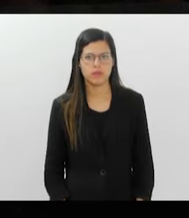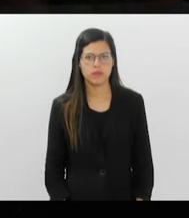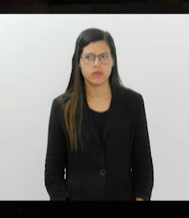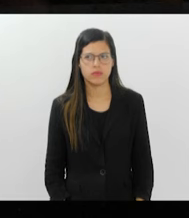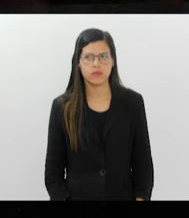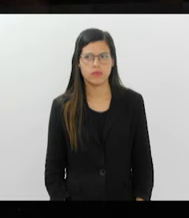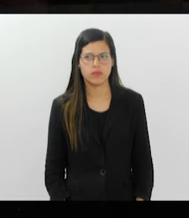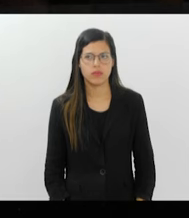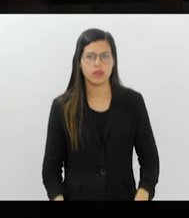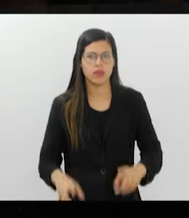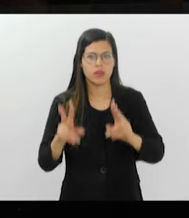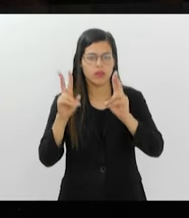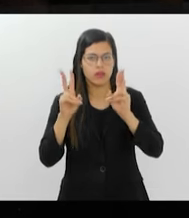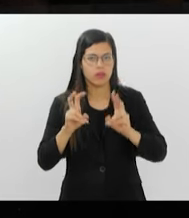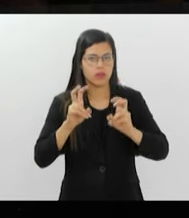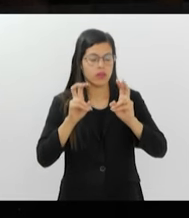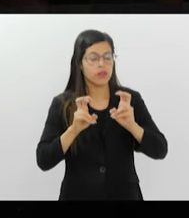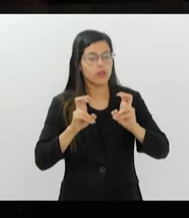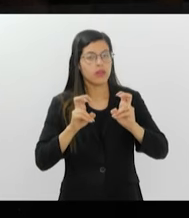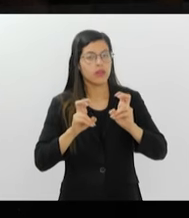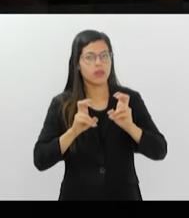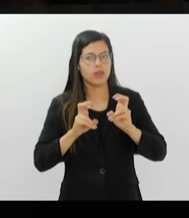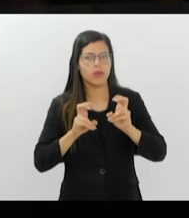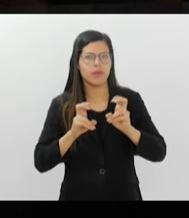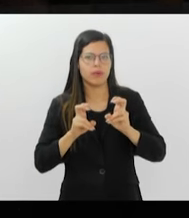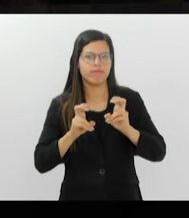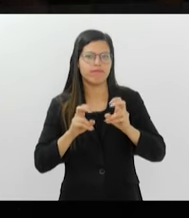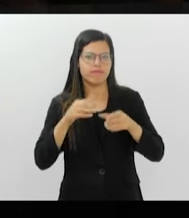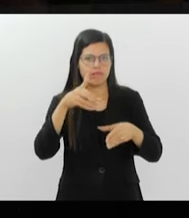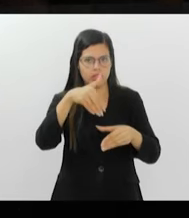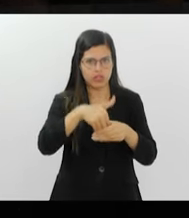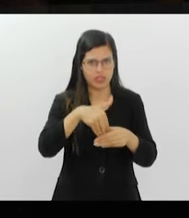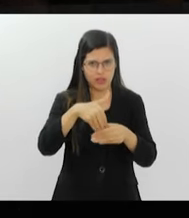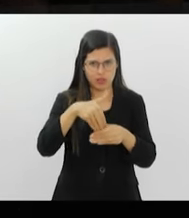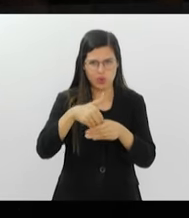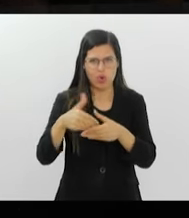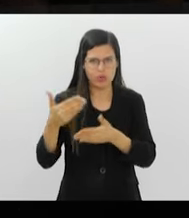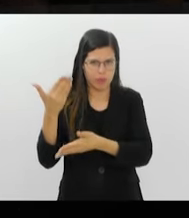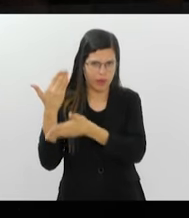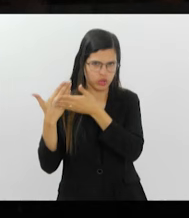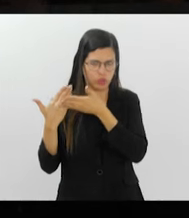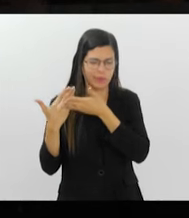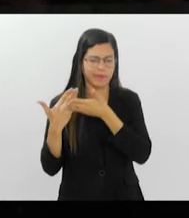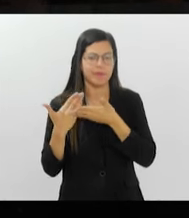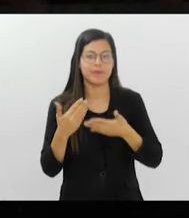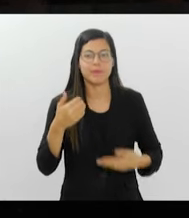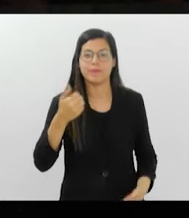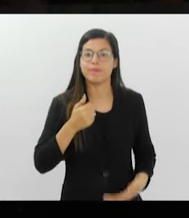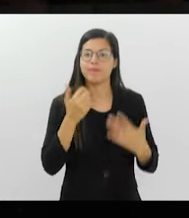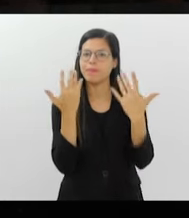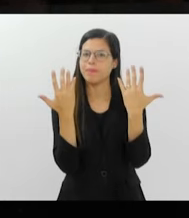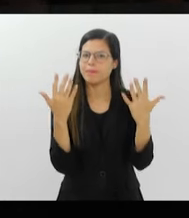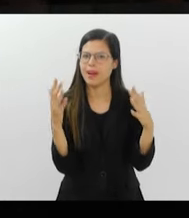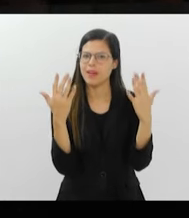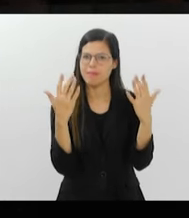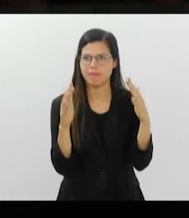ao tema das últimas eleições. Primeiro, para